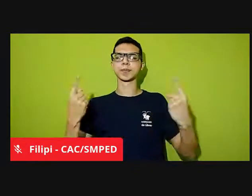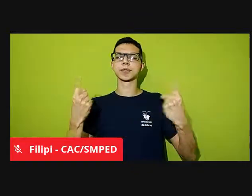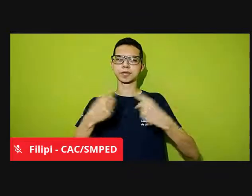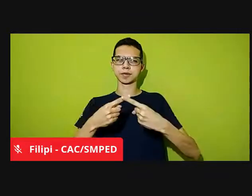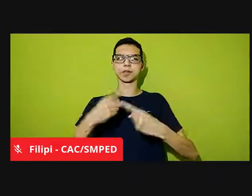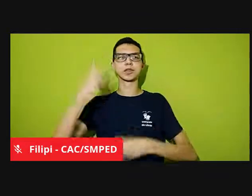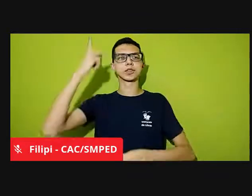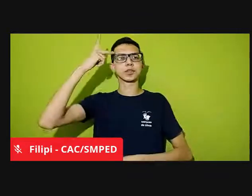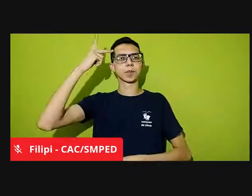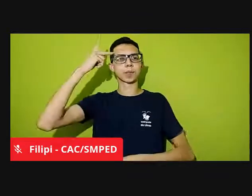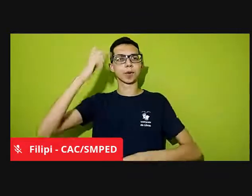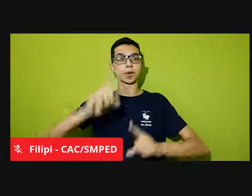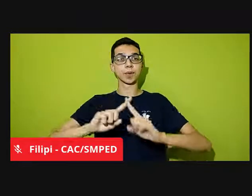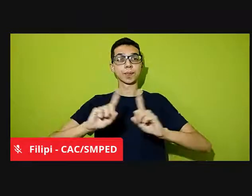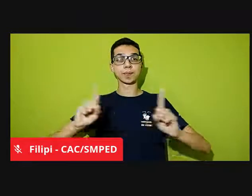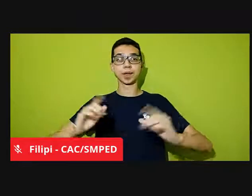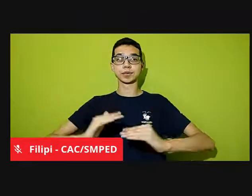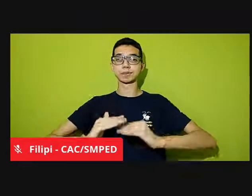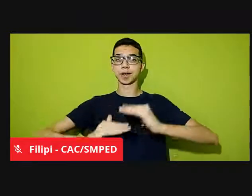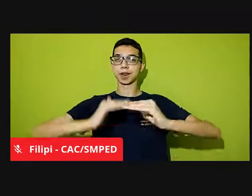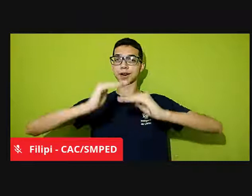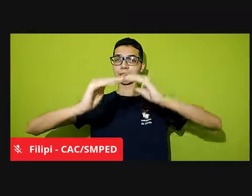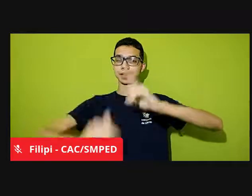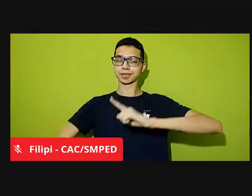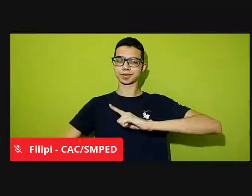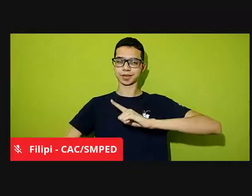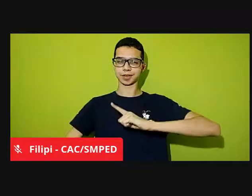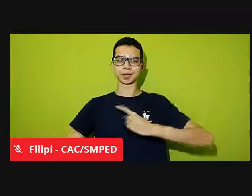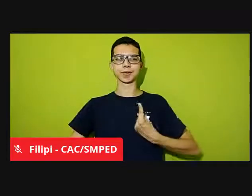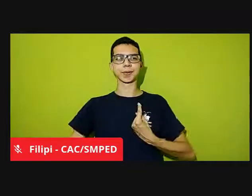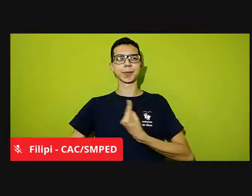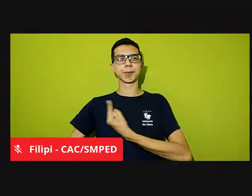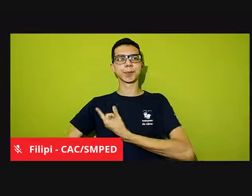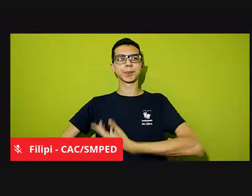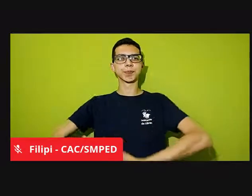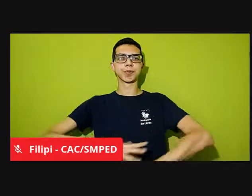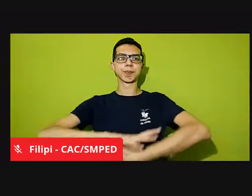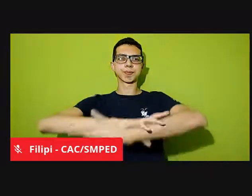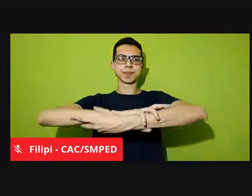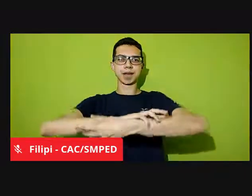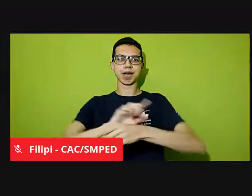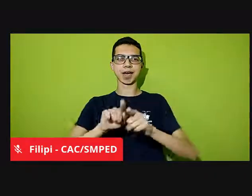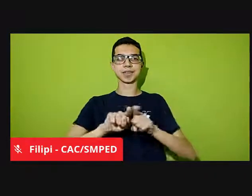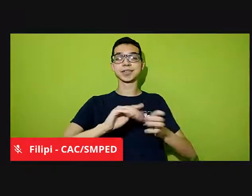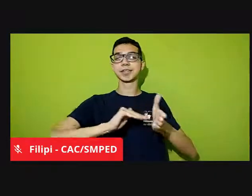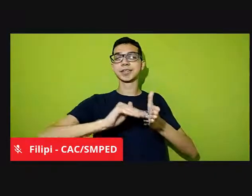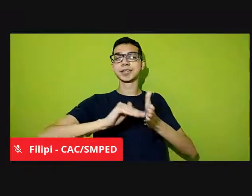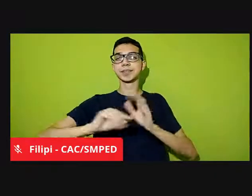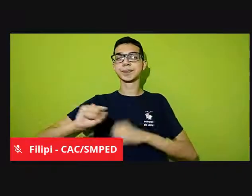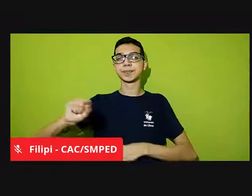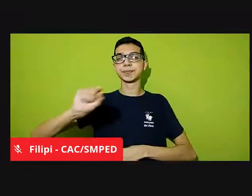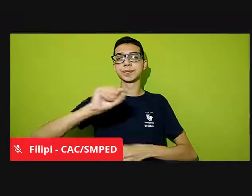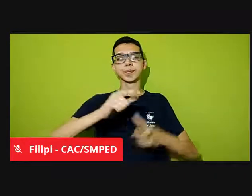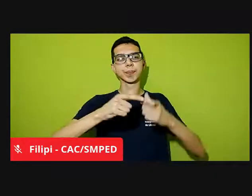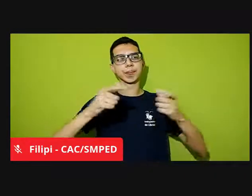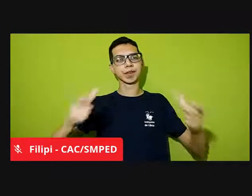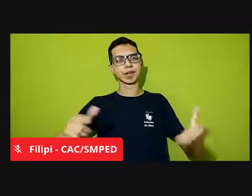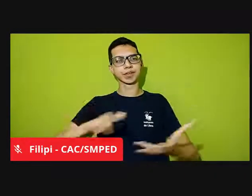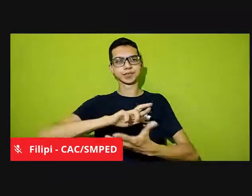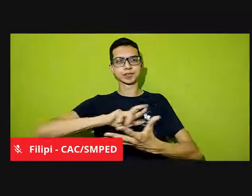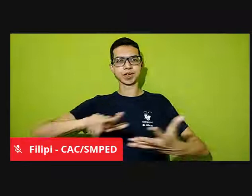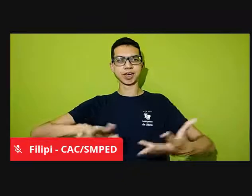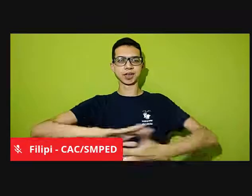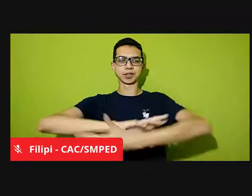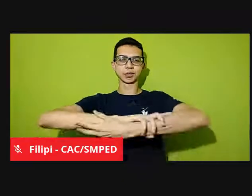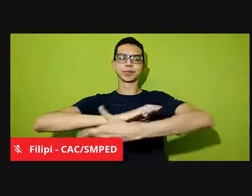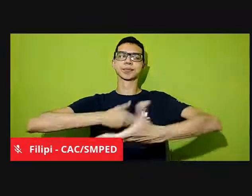Paulo tem evoluído e o quanto parceiros, né, outras secretarias parceiras, né, têm contribuído para isso, sem